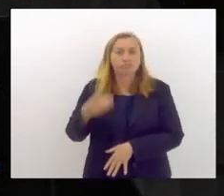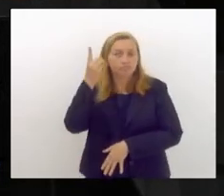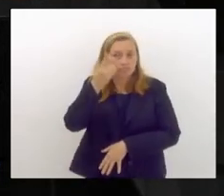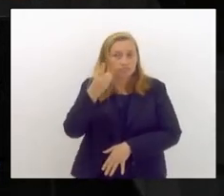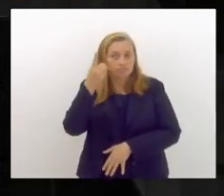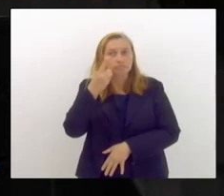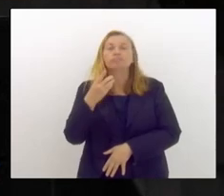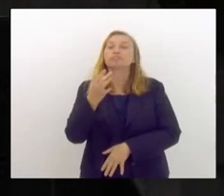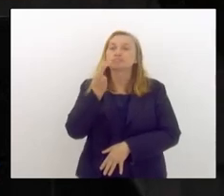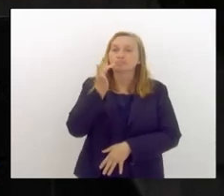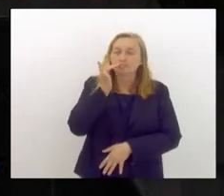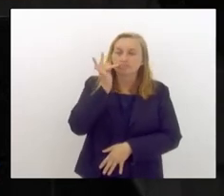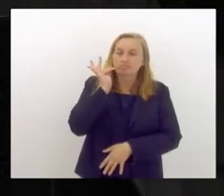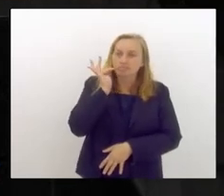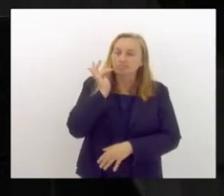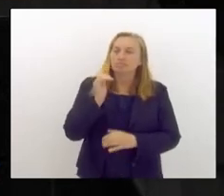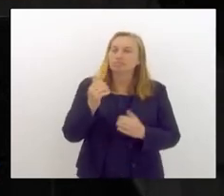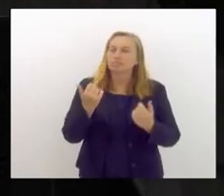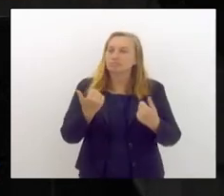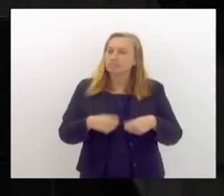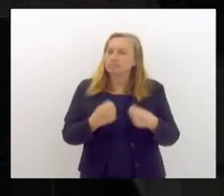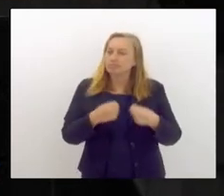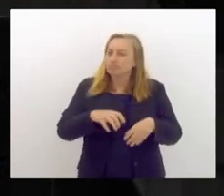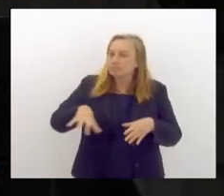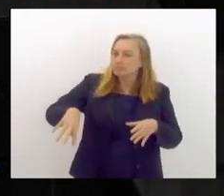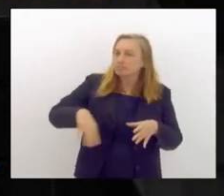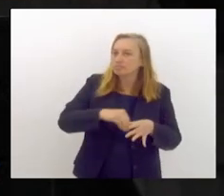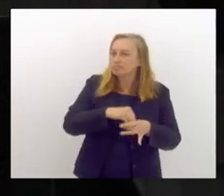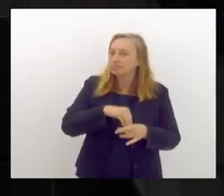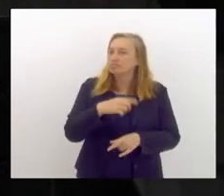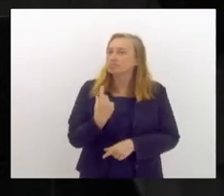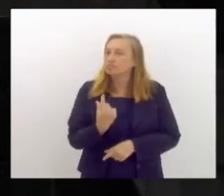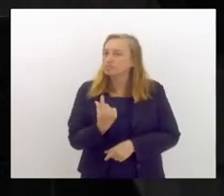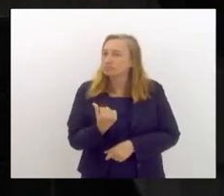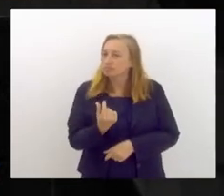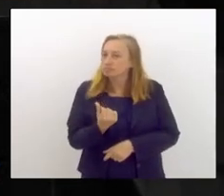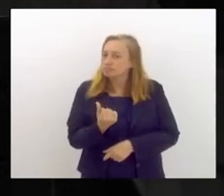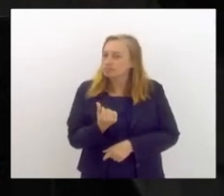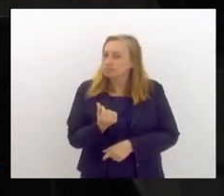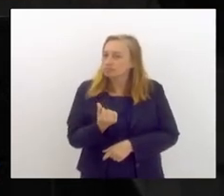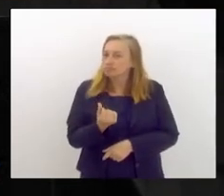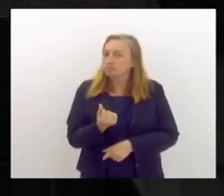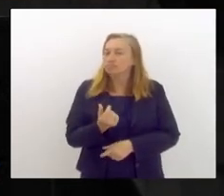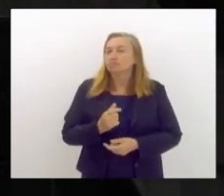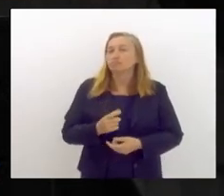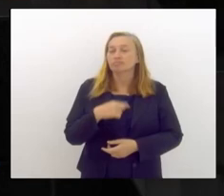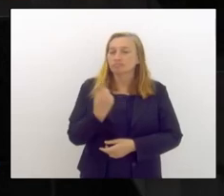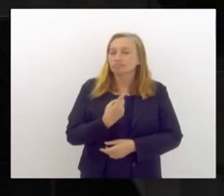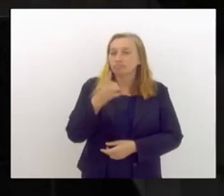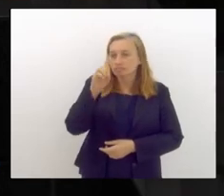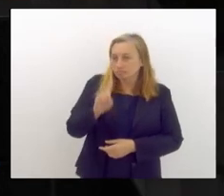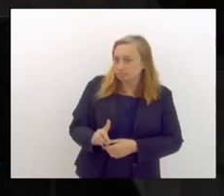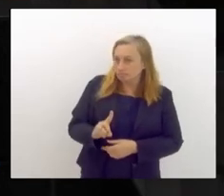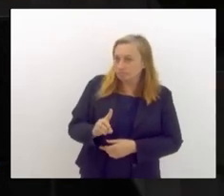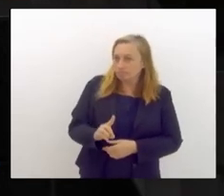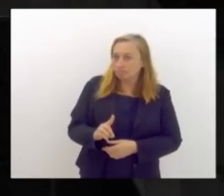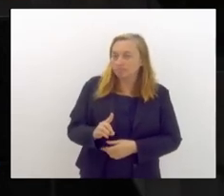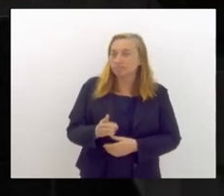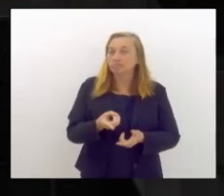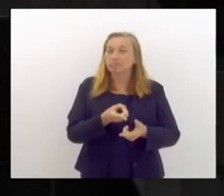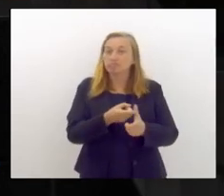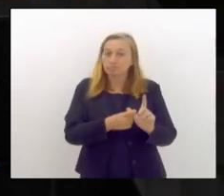Flávio Serafini, a necessidade de incremento do valor da merenda. As nossas diretoras estavam fazendo